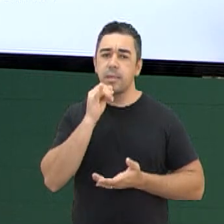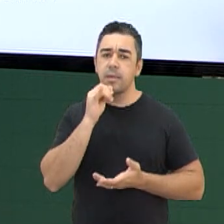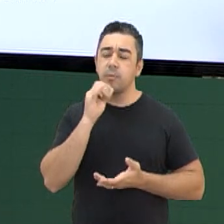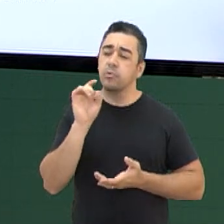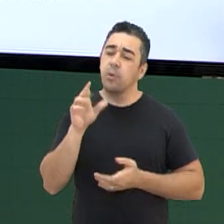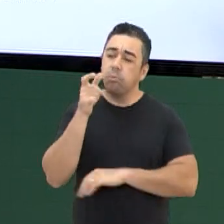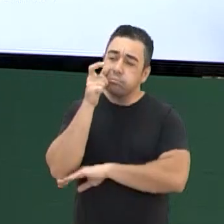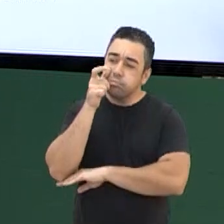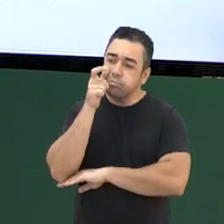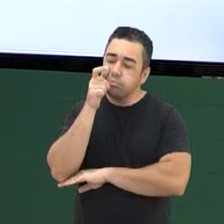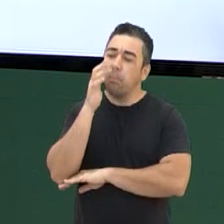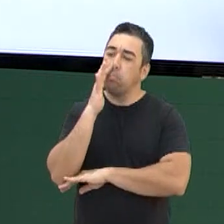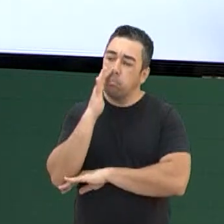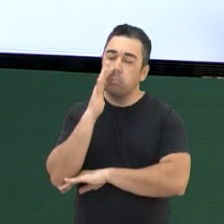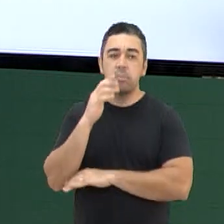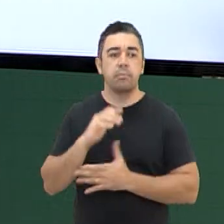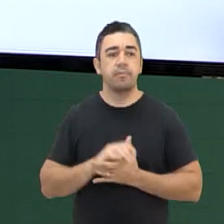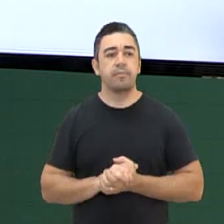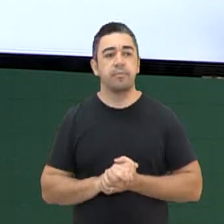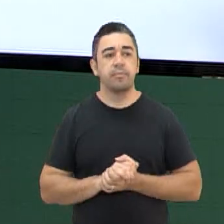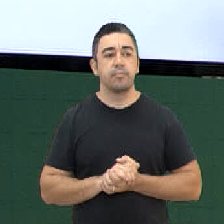entretenimento apenas.